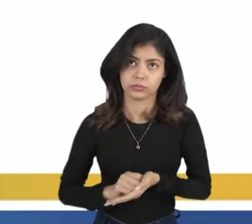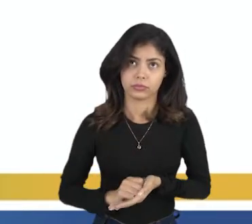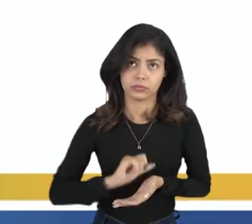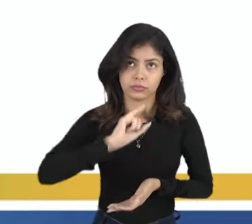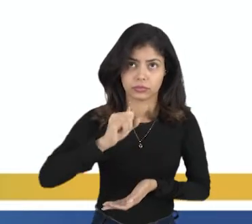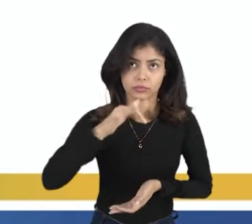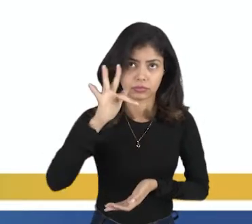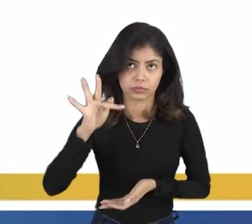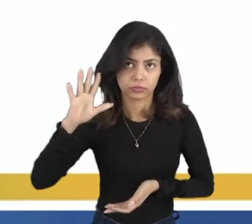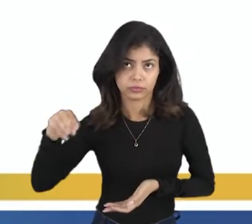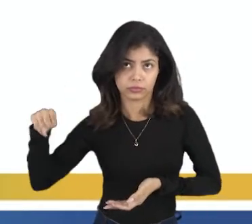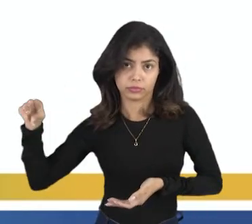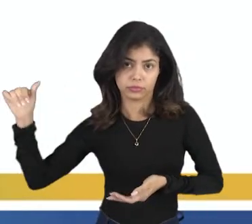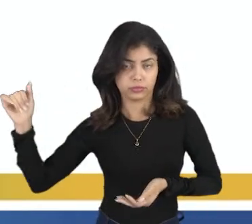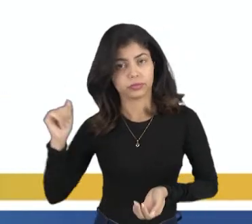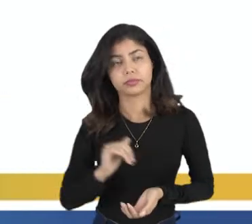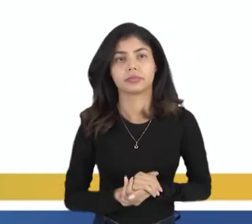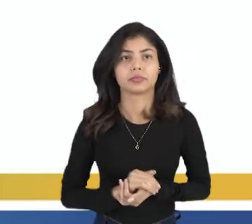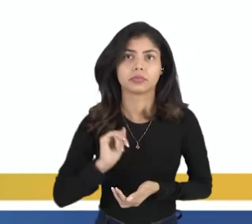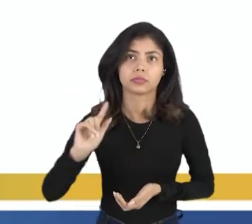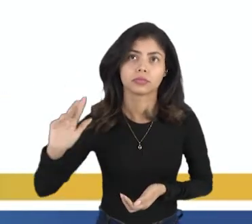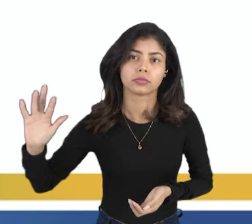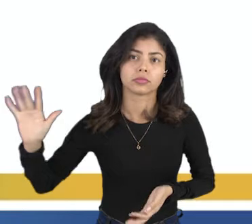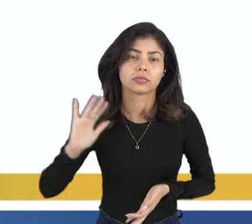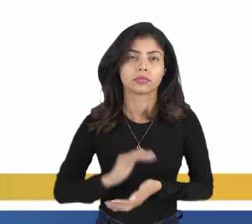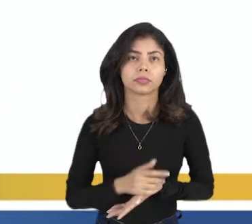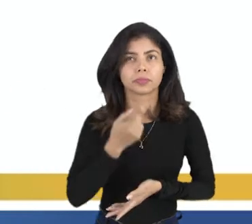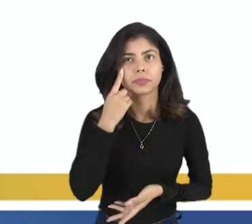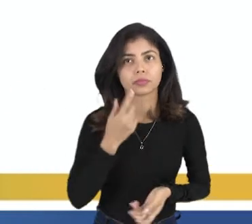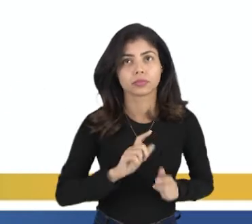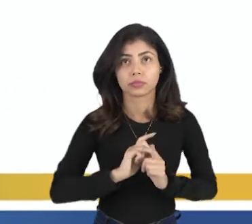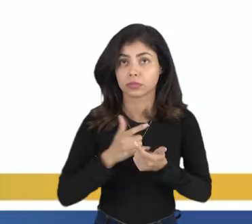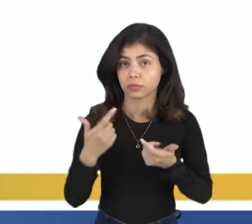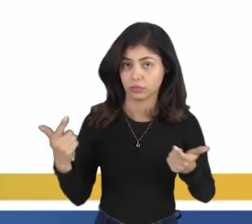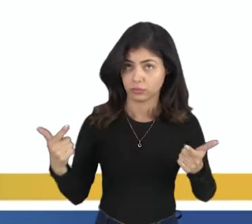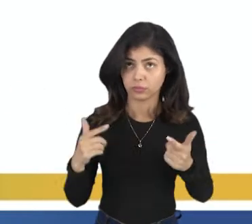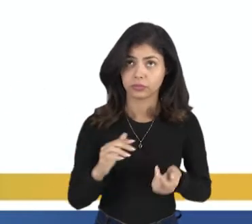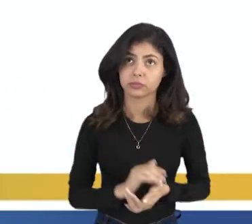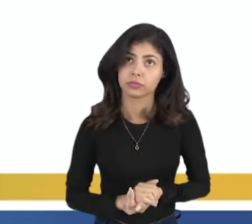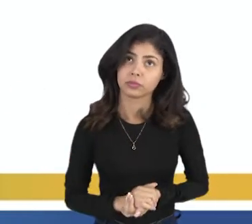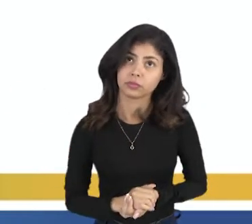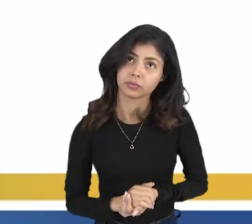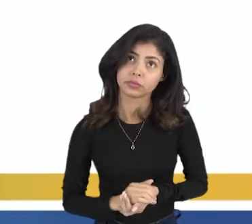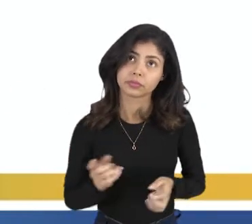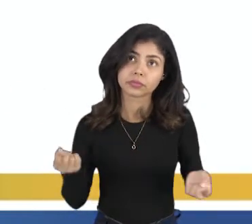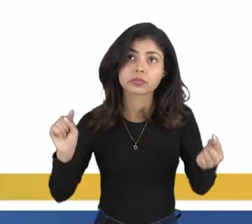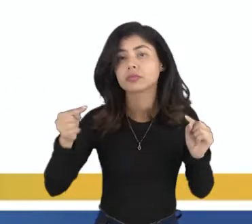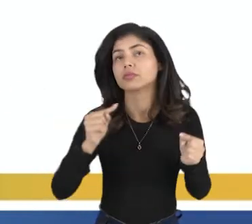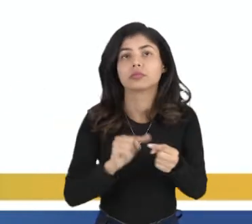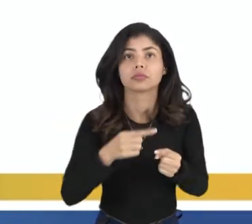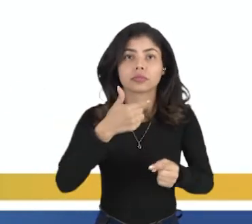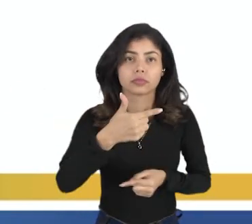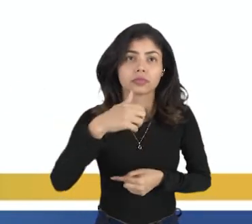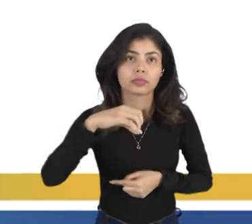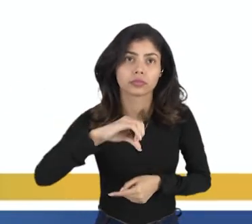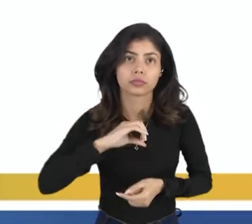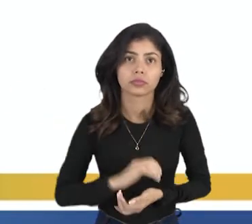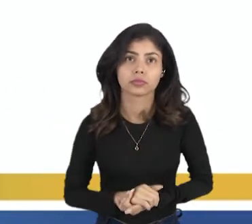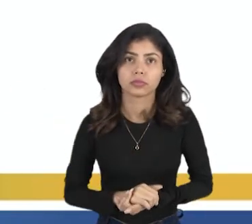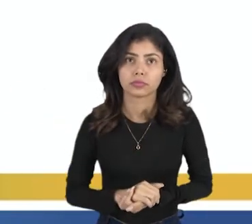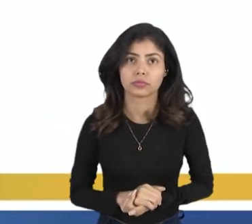eixo horizontal, certo? Então, temos aí que a maior barra, né, que se aproxima lá do número